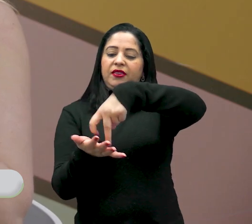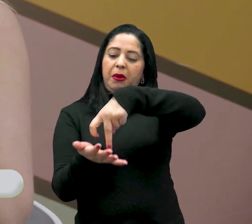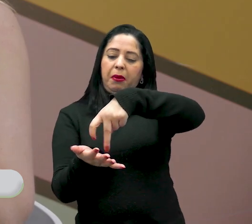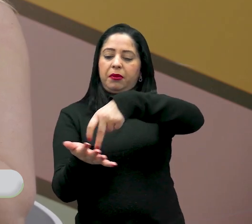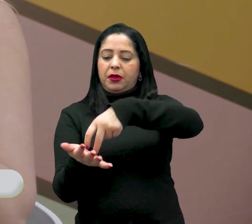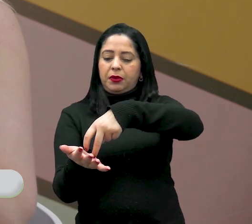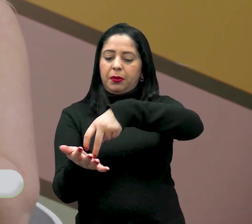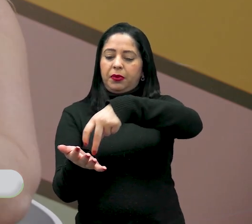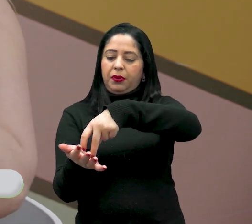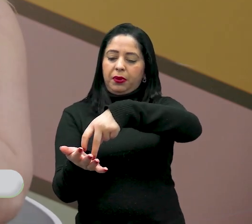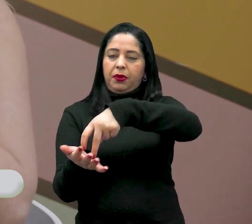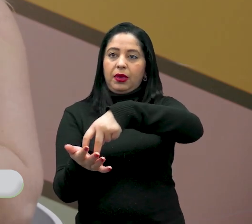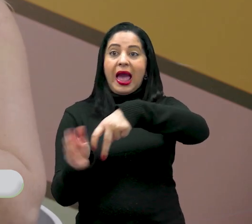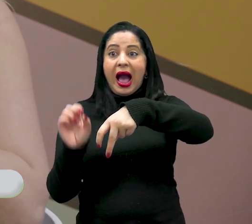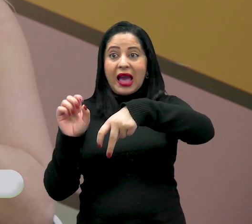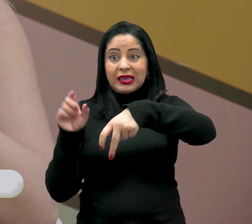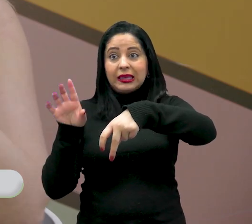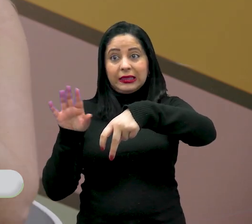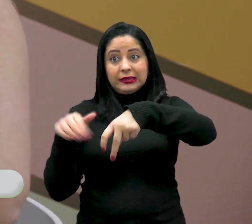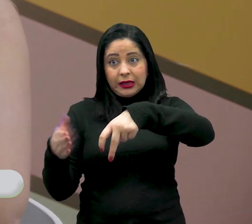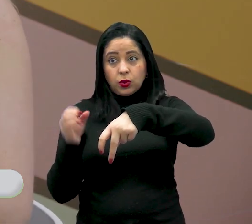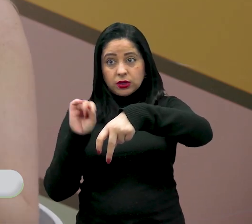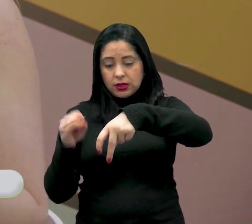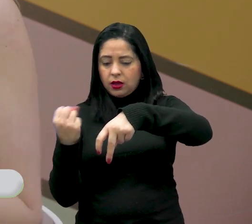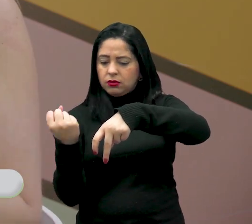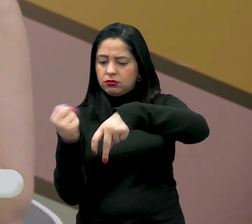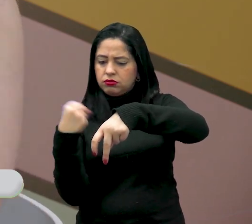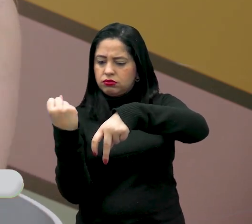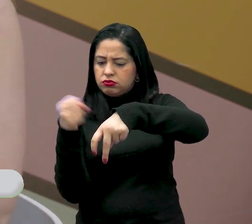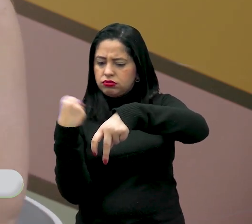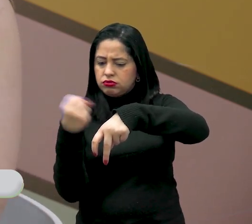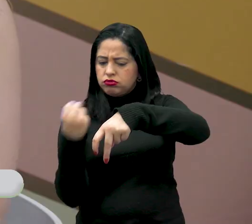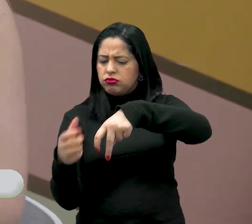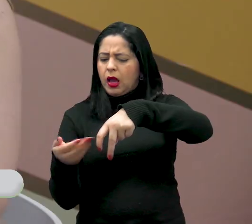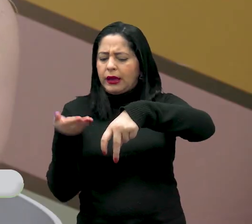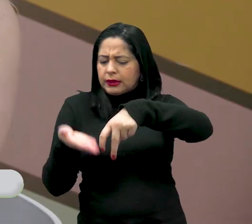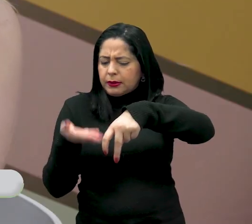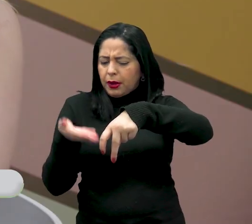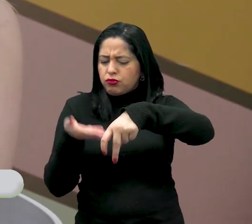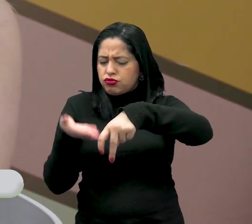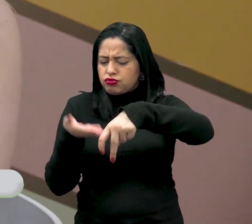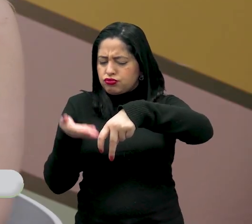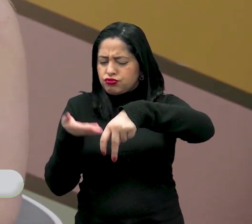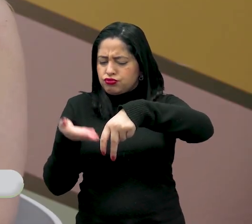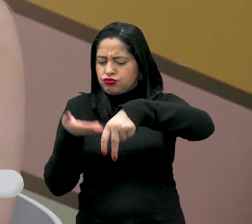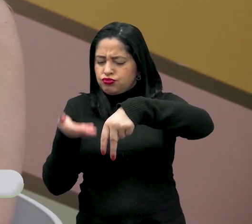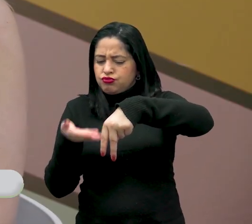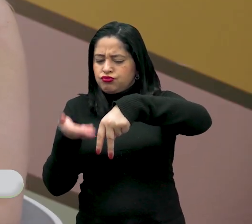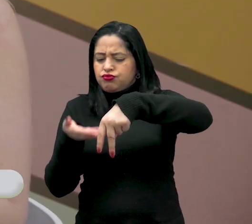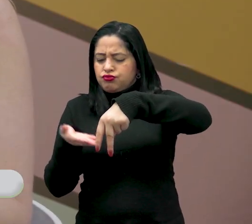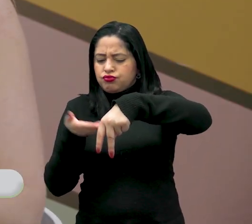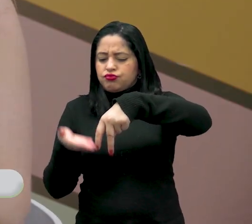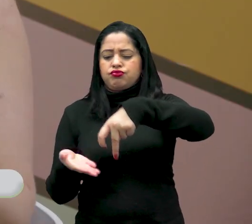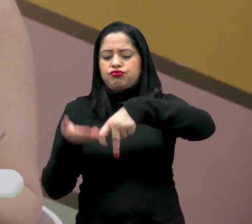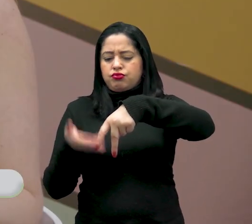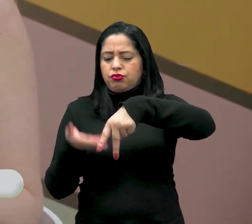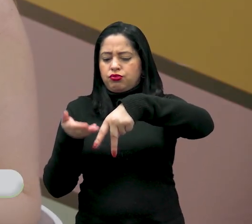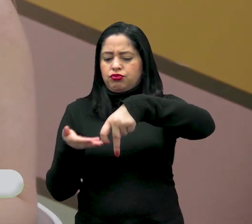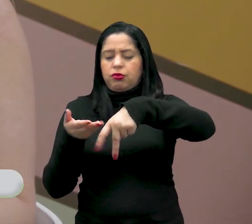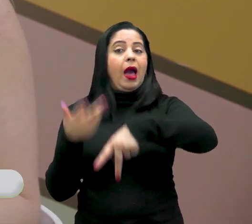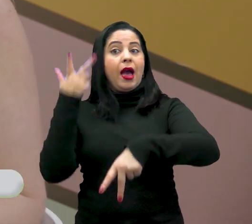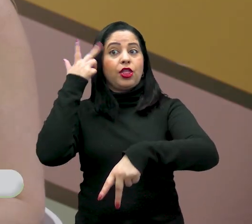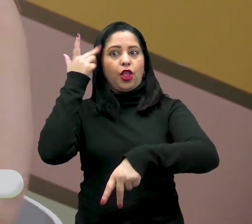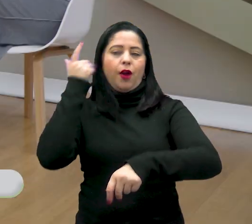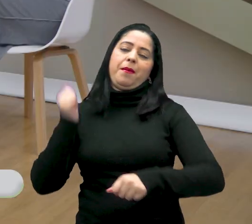flexão desse joelho de novo. Então, a fisioterapia vai voltar de novo esse paciente ativa o quanto antes. Hoje em dia, nossos tratamentos se